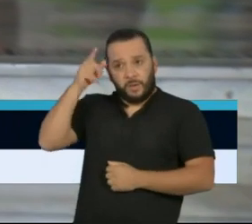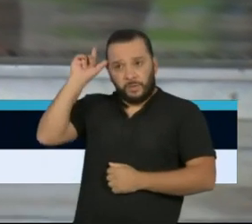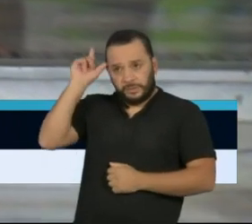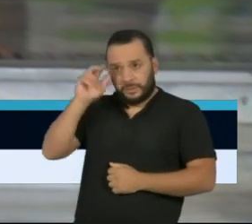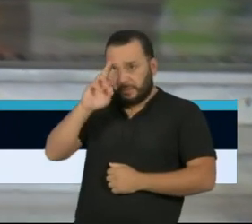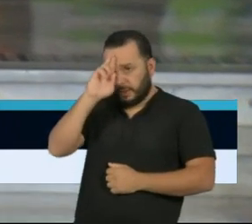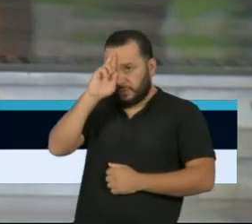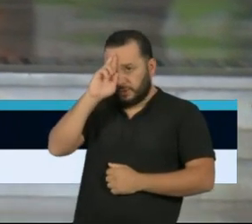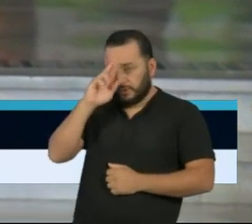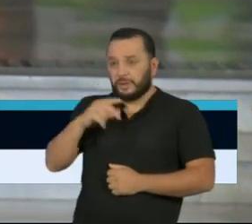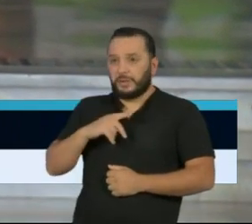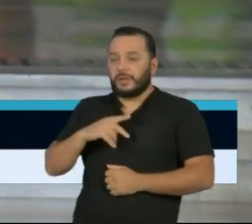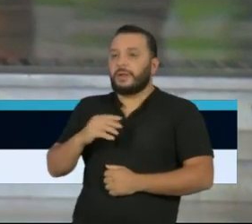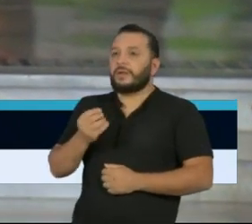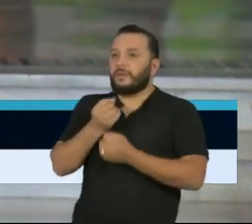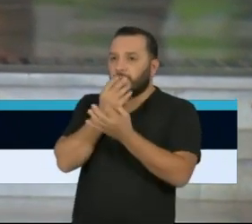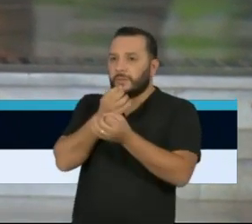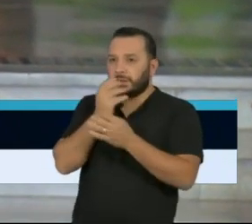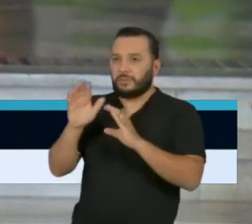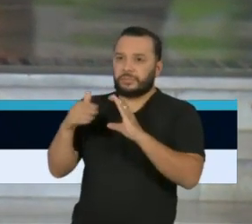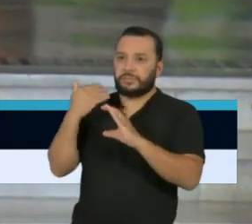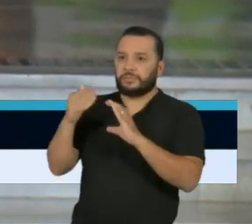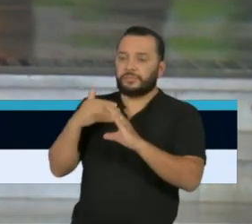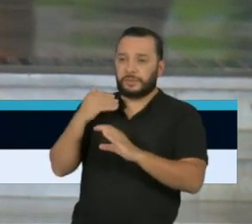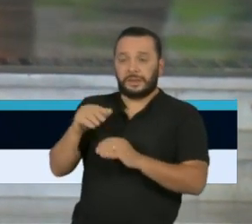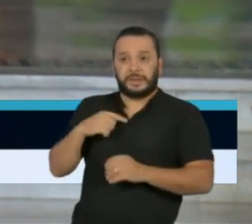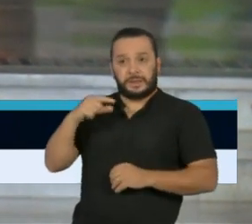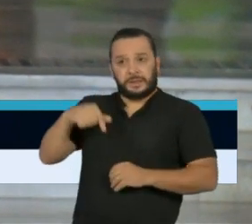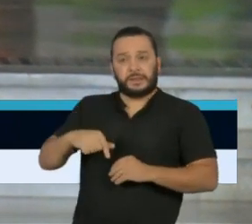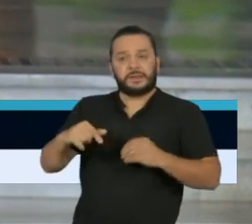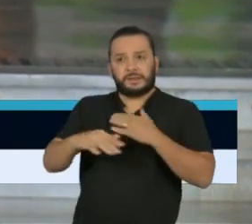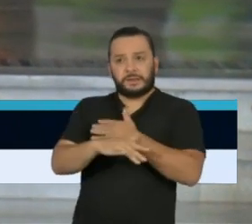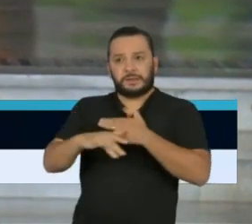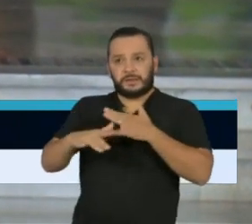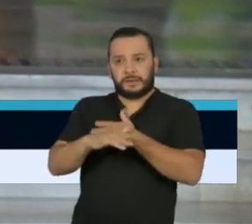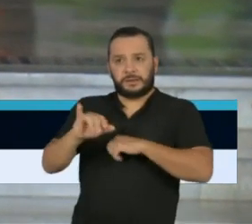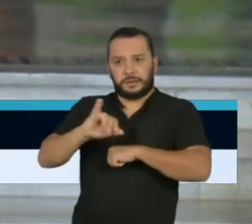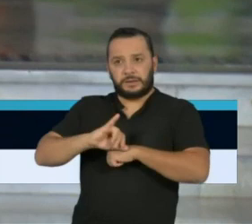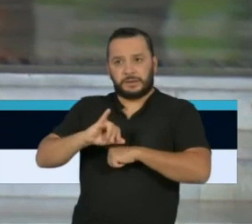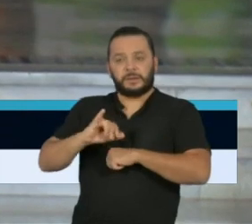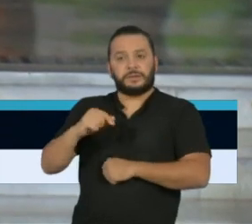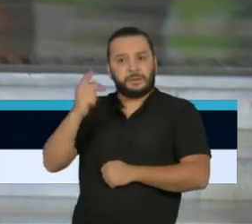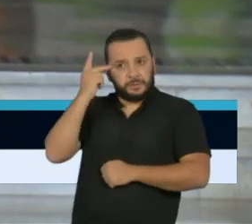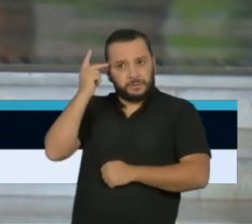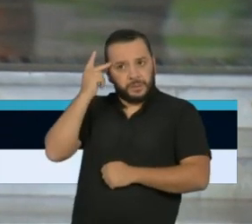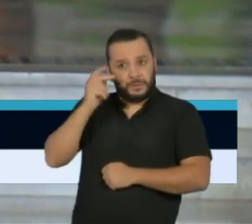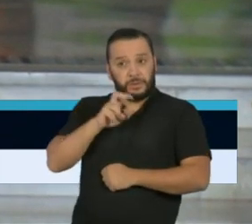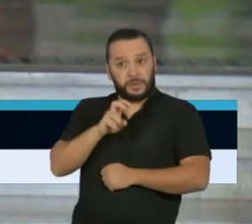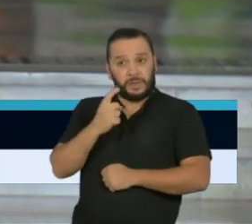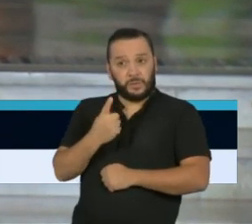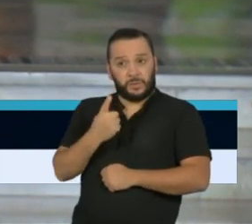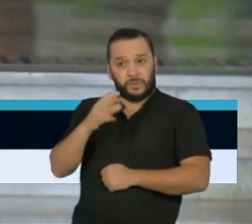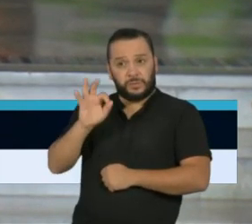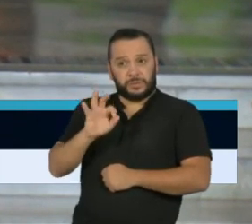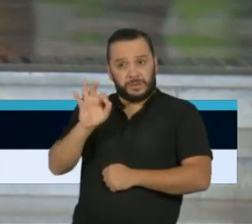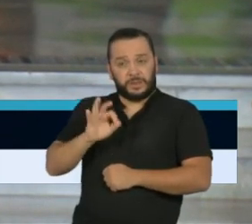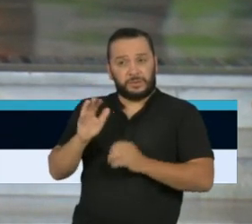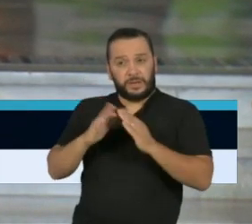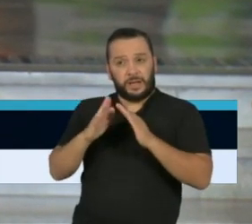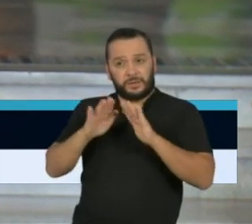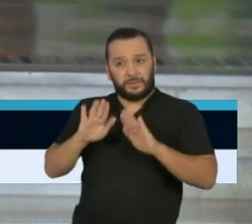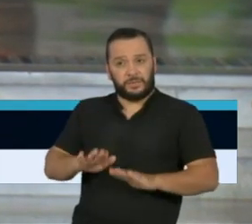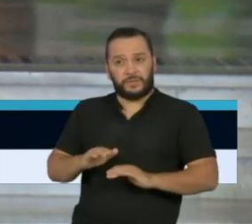gente sempre recebe do dia anterior, então a cidade de São Paulo está em 51%. Esse ponto sobre o